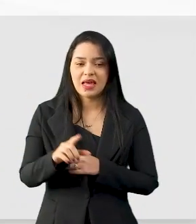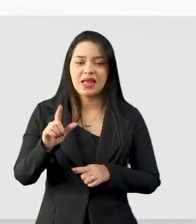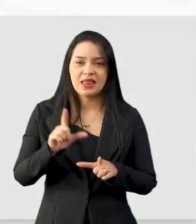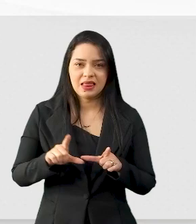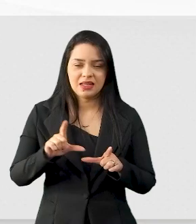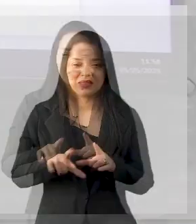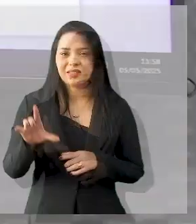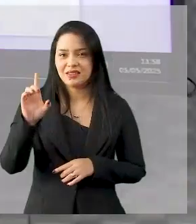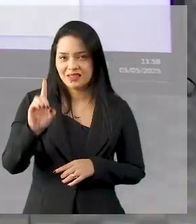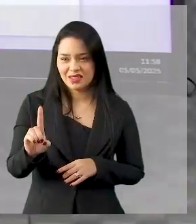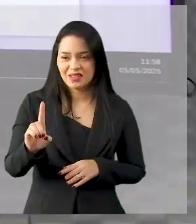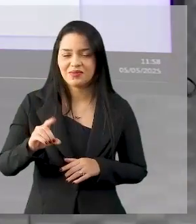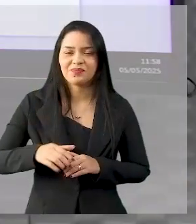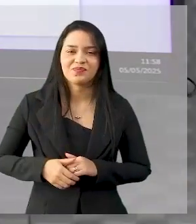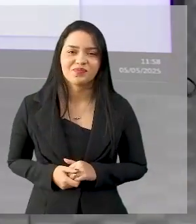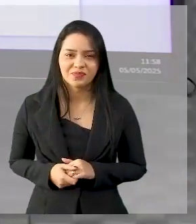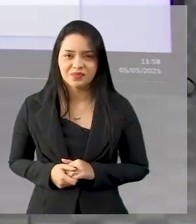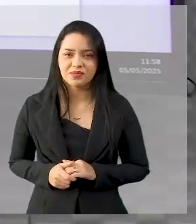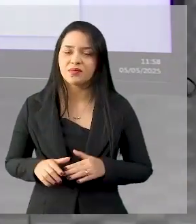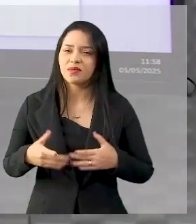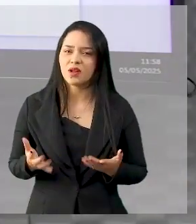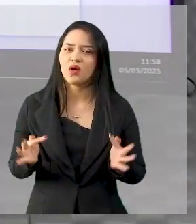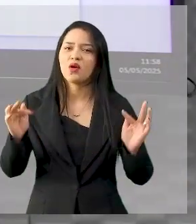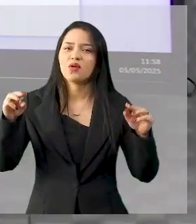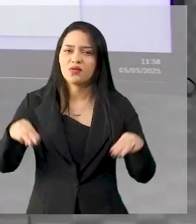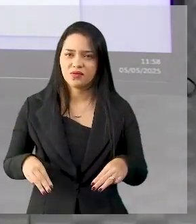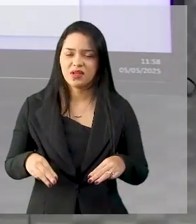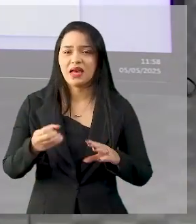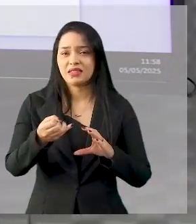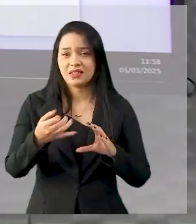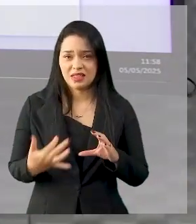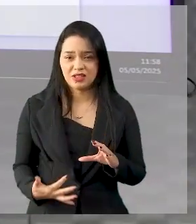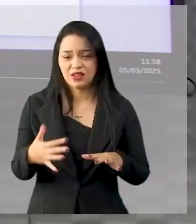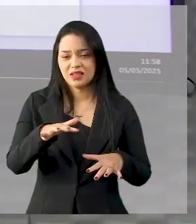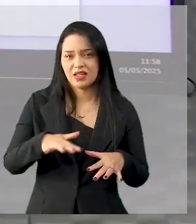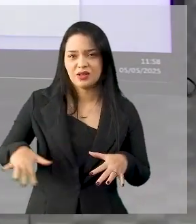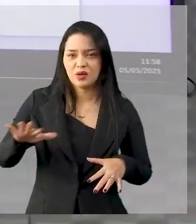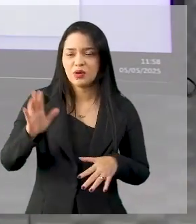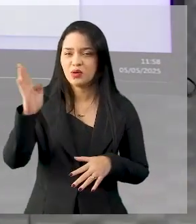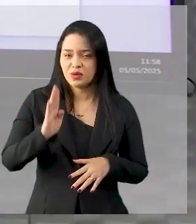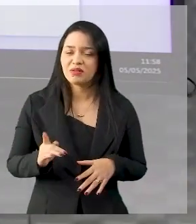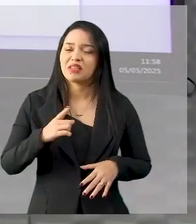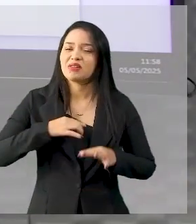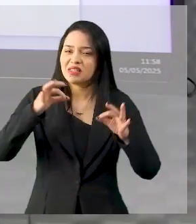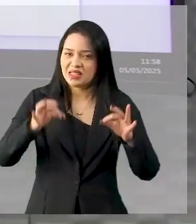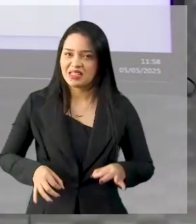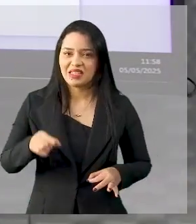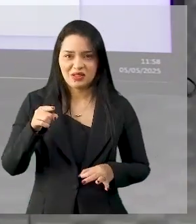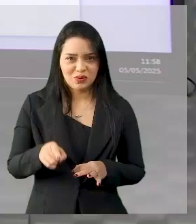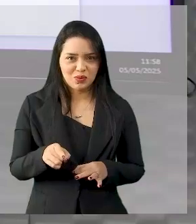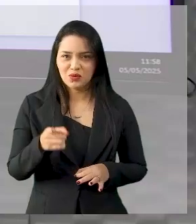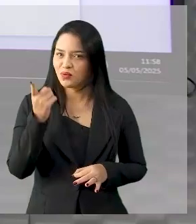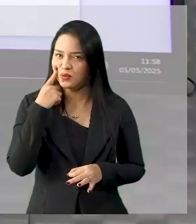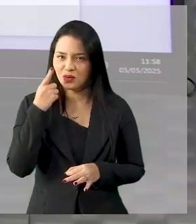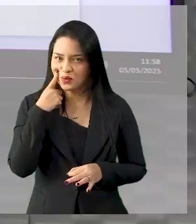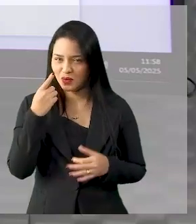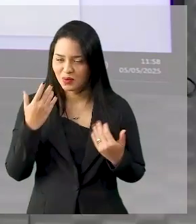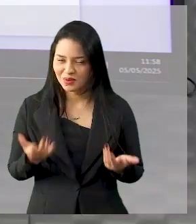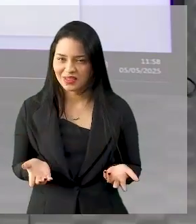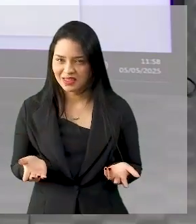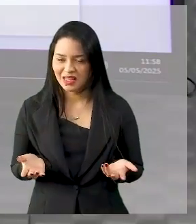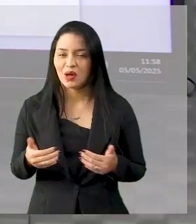D, beleza? Então, fechando com chave de ouro, características territoriais do Brasil, tenho certeza que tu não ficou com nenhuma dúvida, hein?